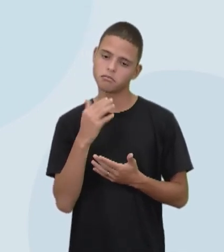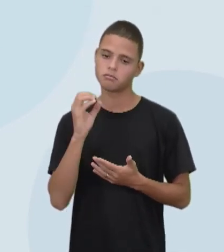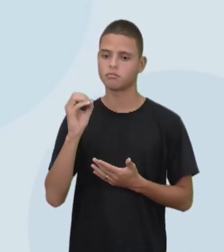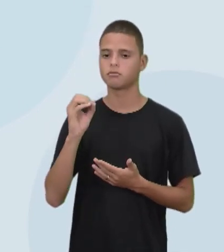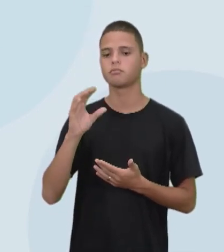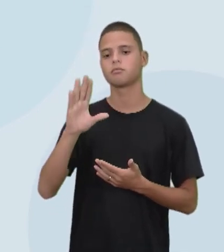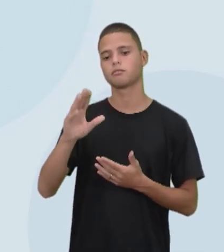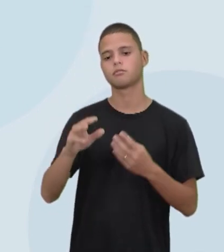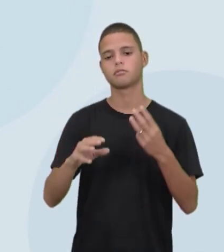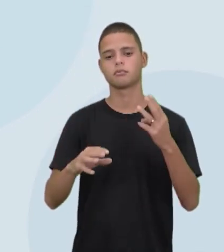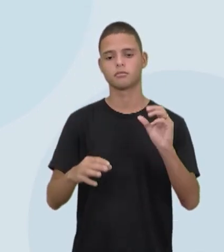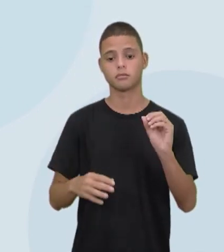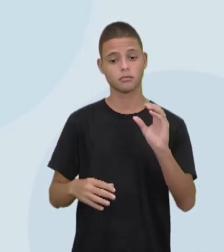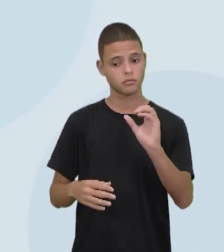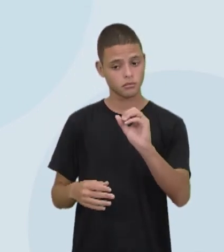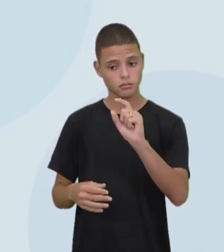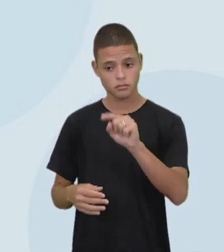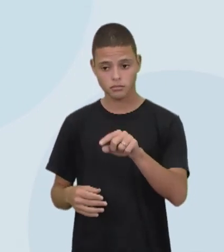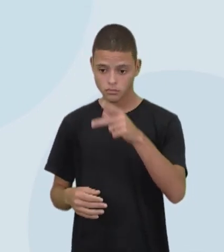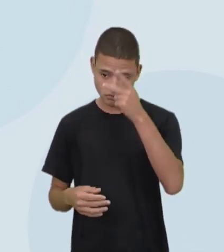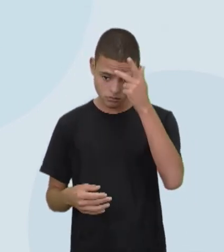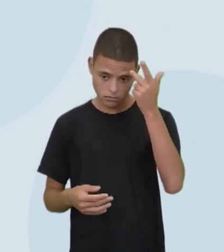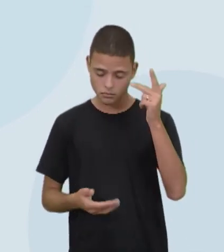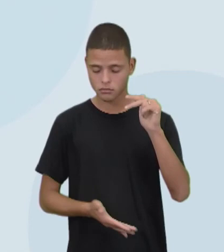pessoas foram evacuadas, né,